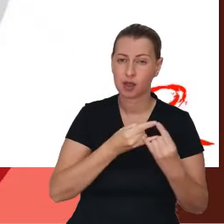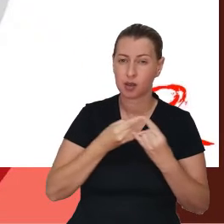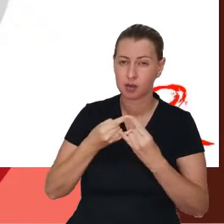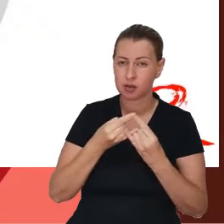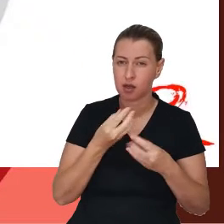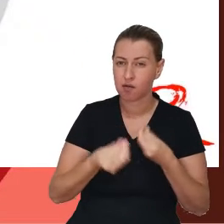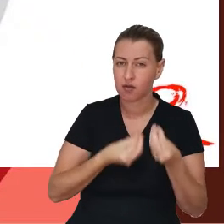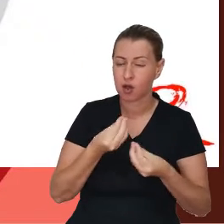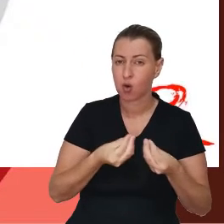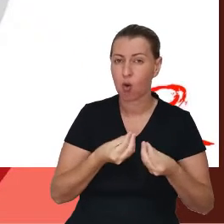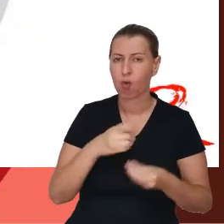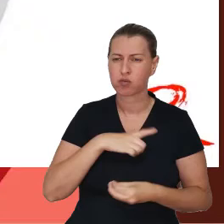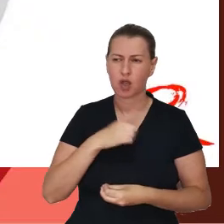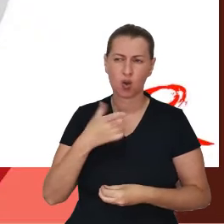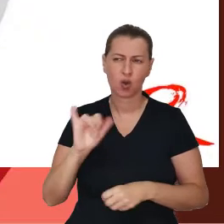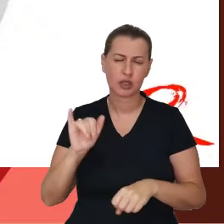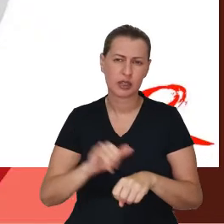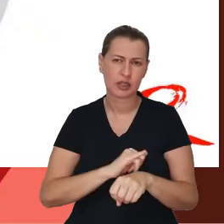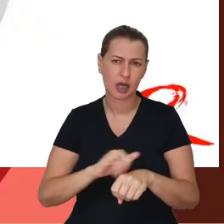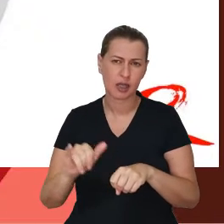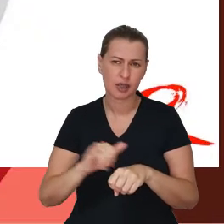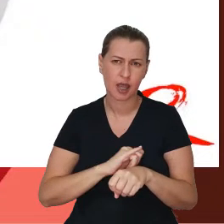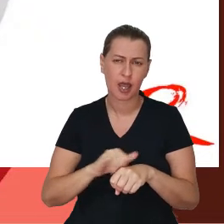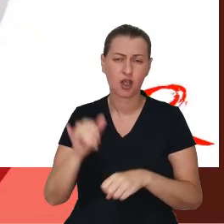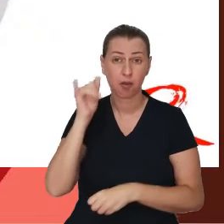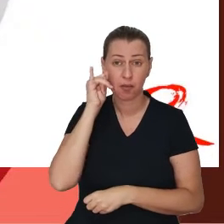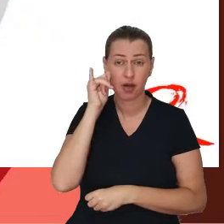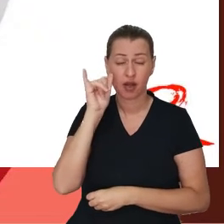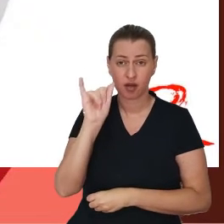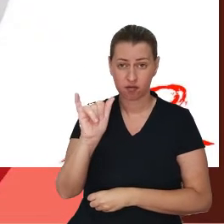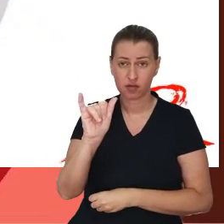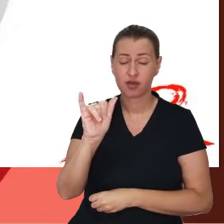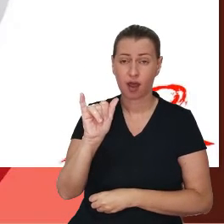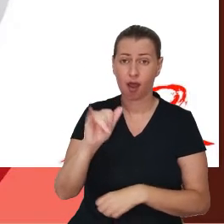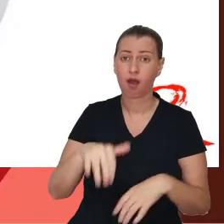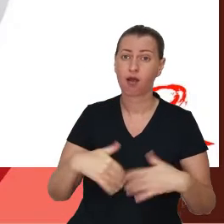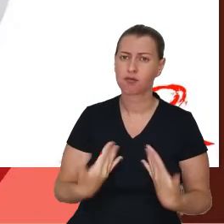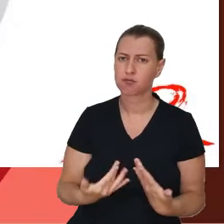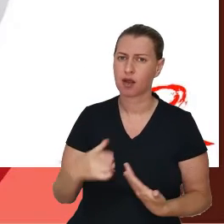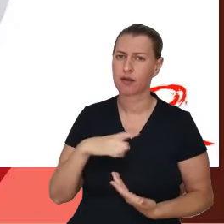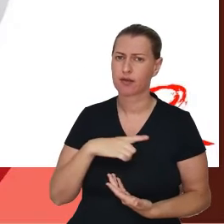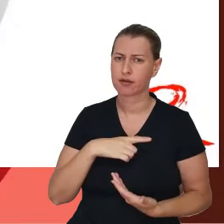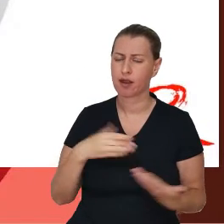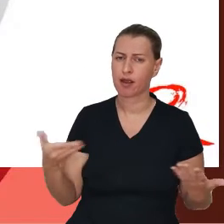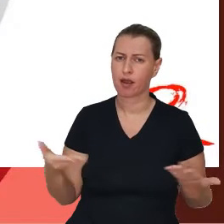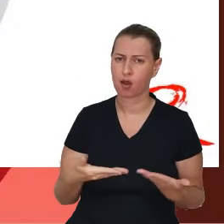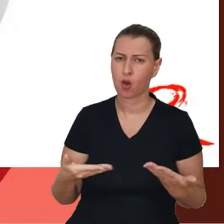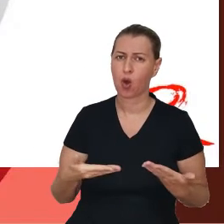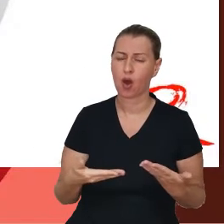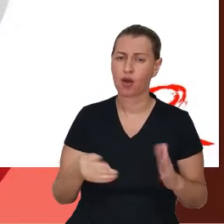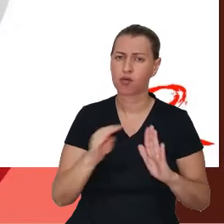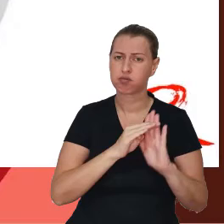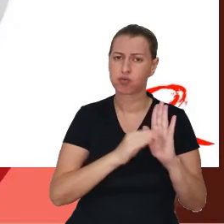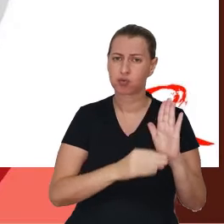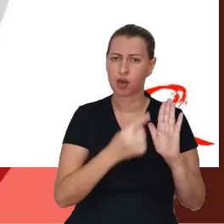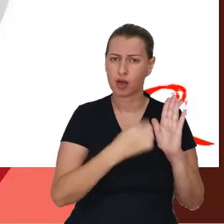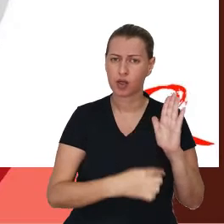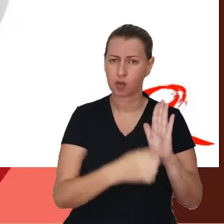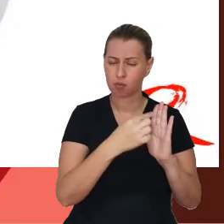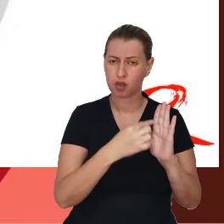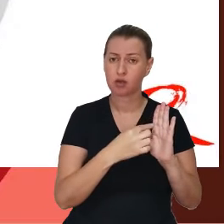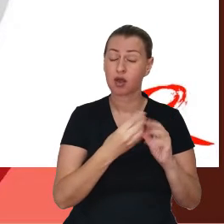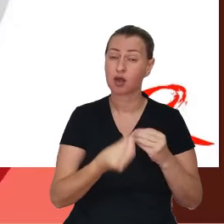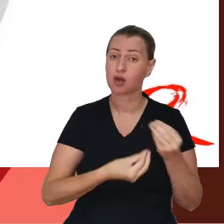avaliar alguma outra estratégia de prevenção dessas que surgem aqui no Manual da Prevenção Combinada